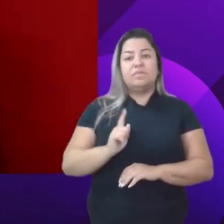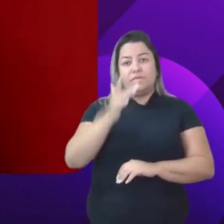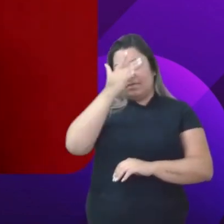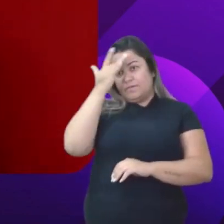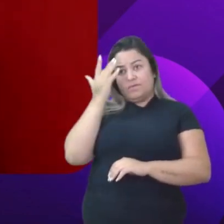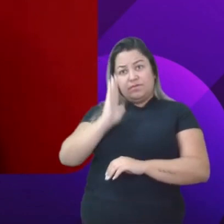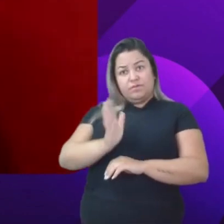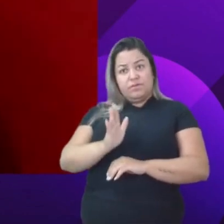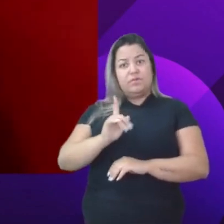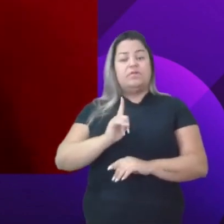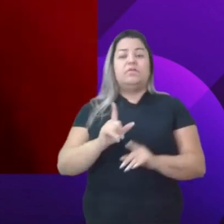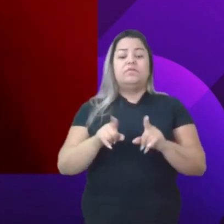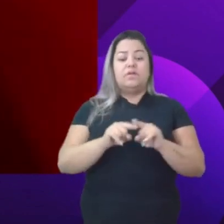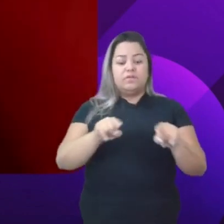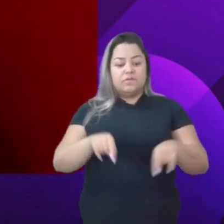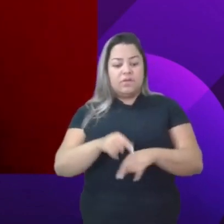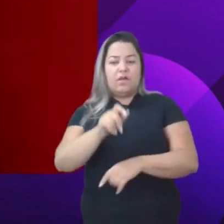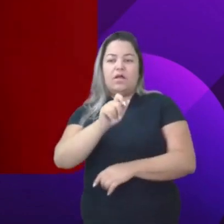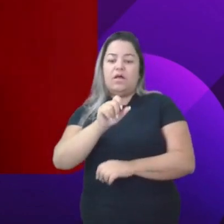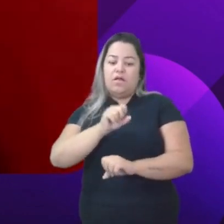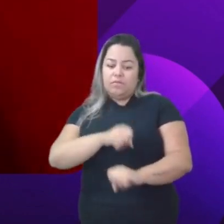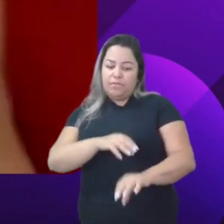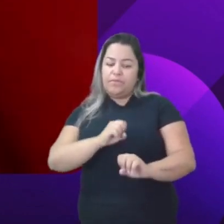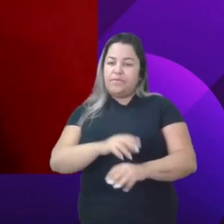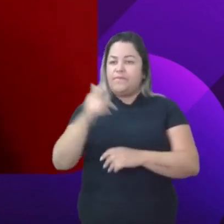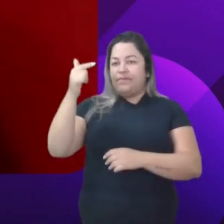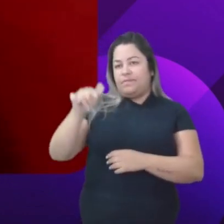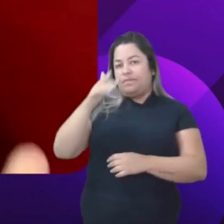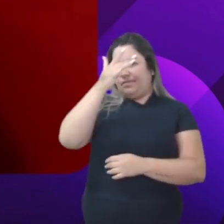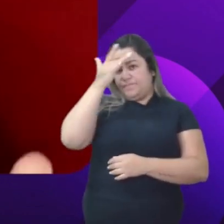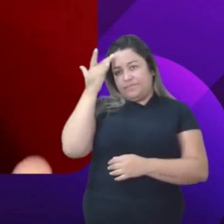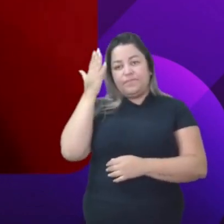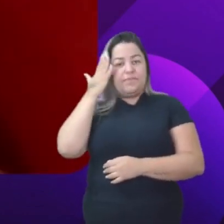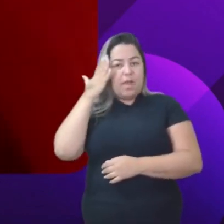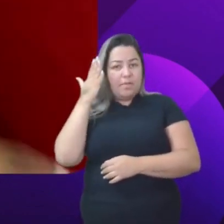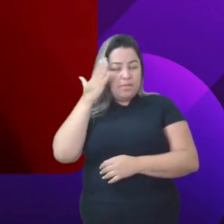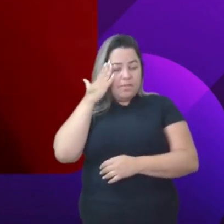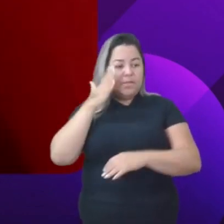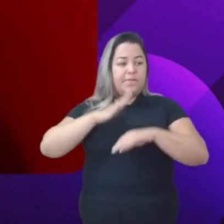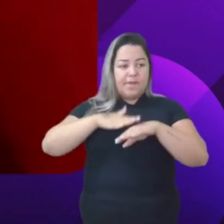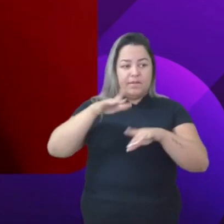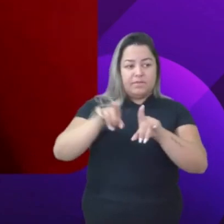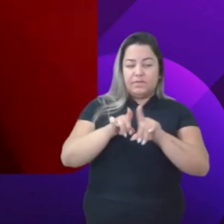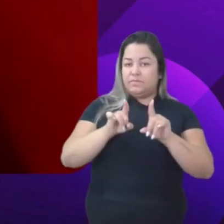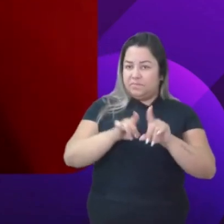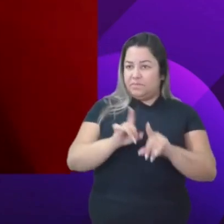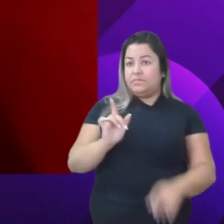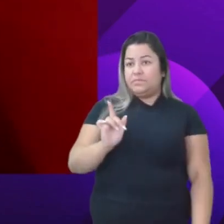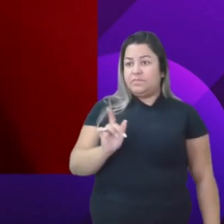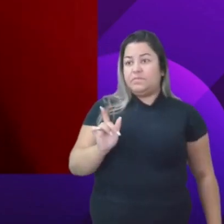frente da sala de aula, para que os outros possam também ser sabedores e possam também